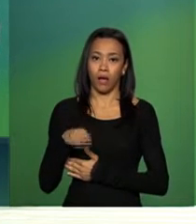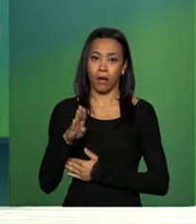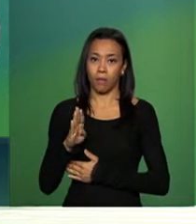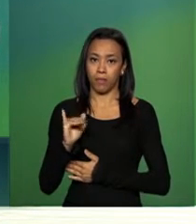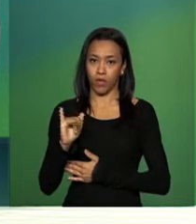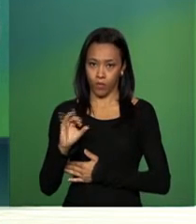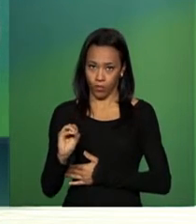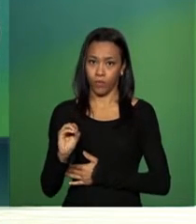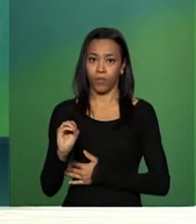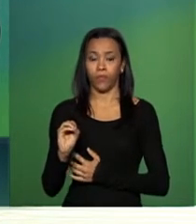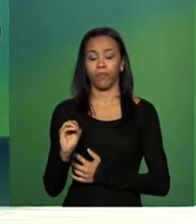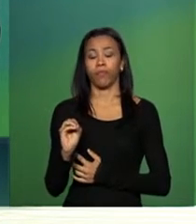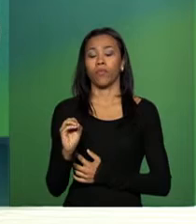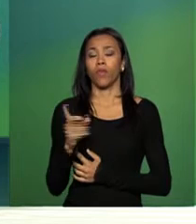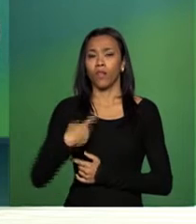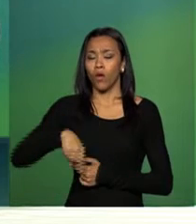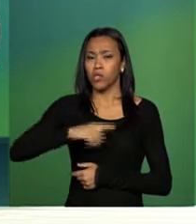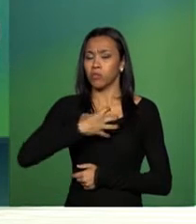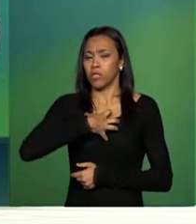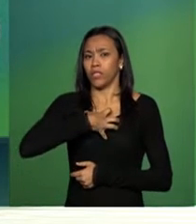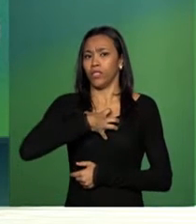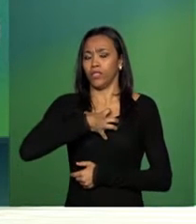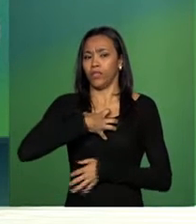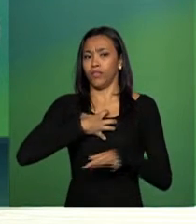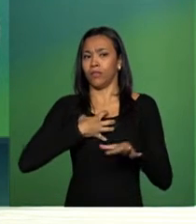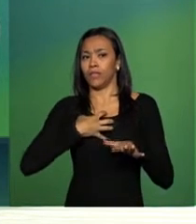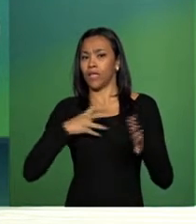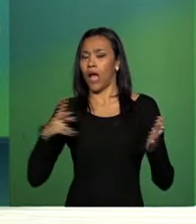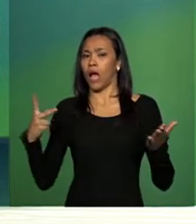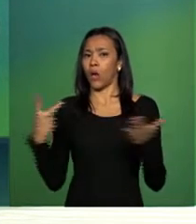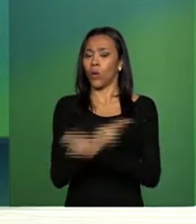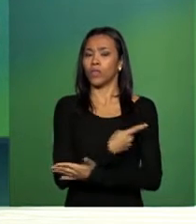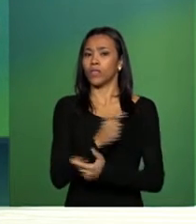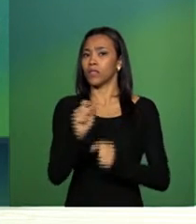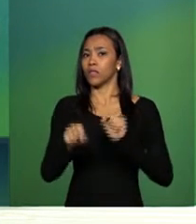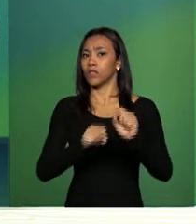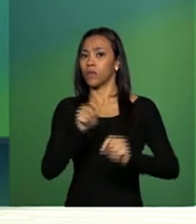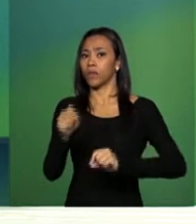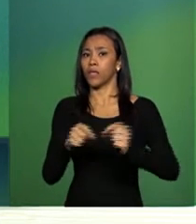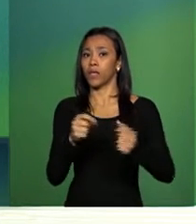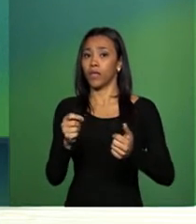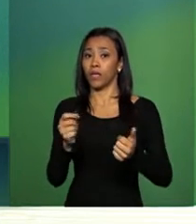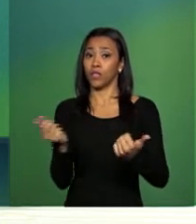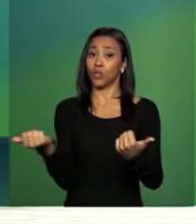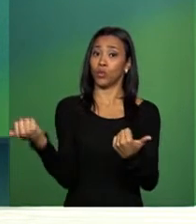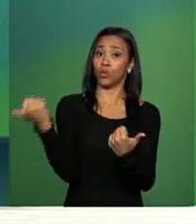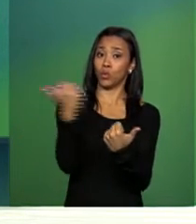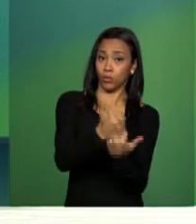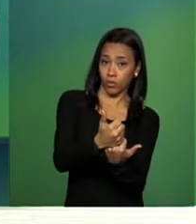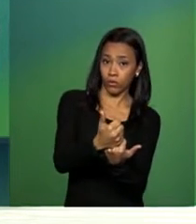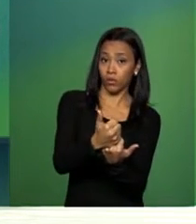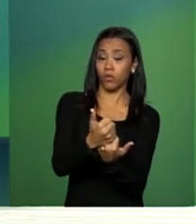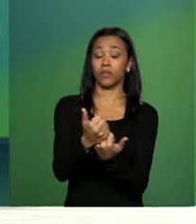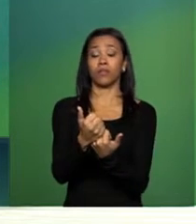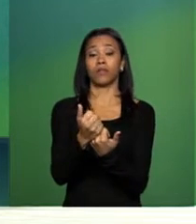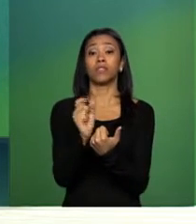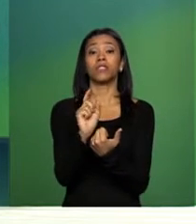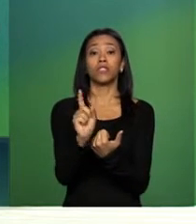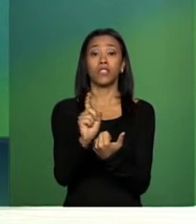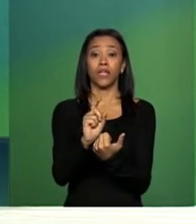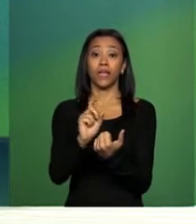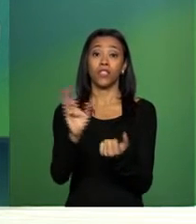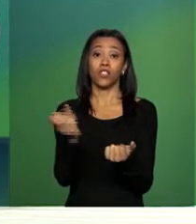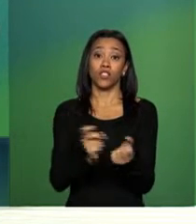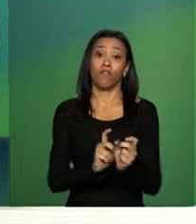estamos sentindo um certo movimento de substituição de importações e, por outro lado, temos